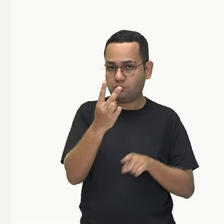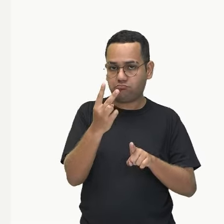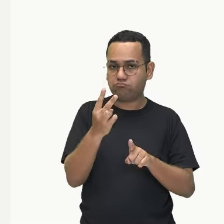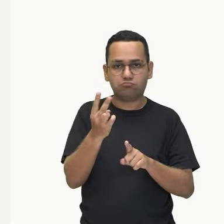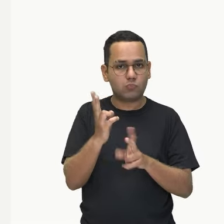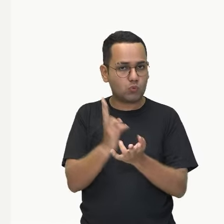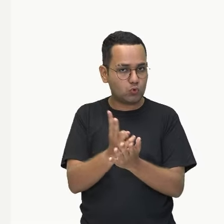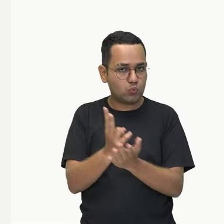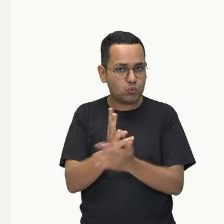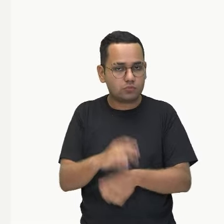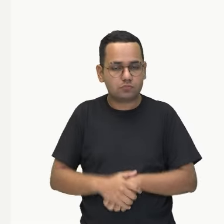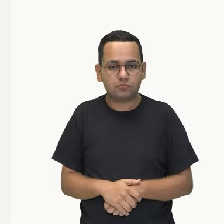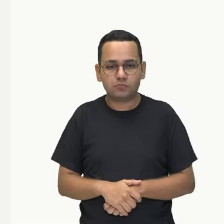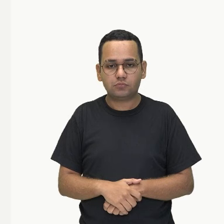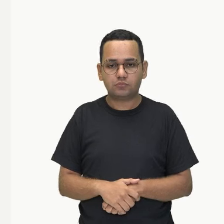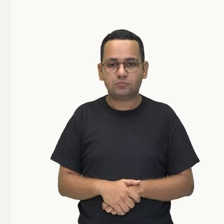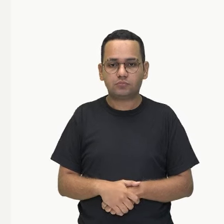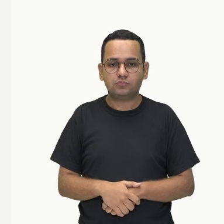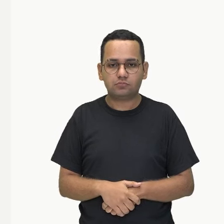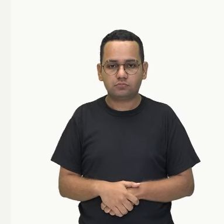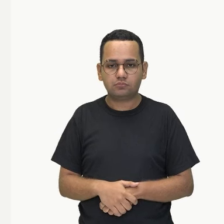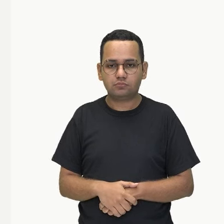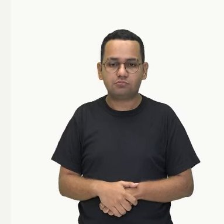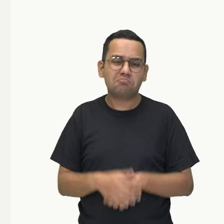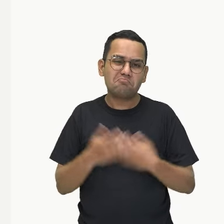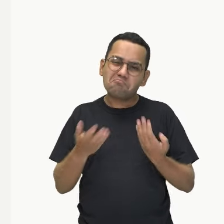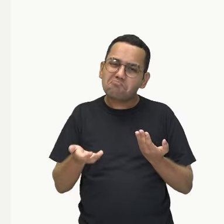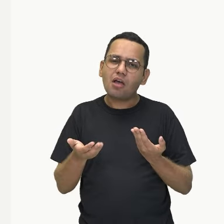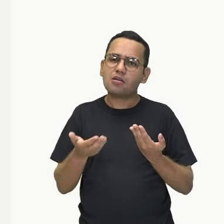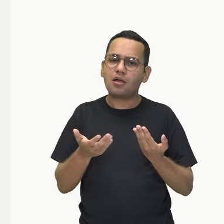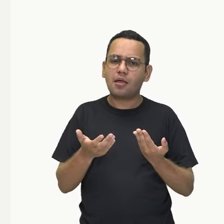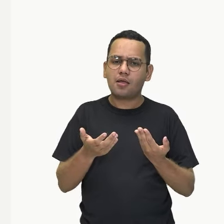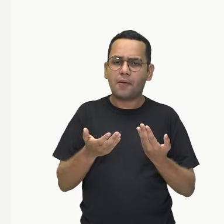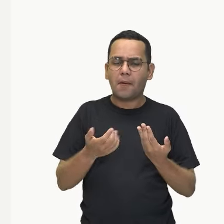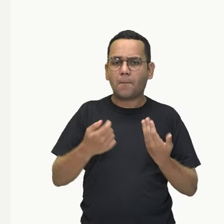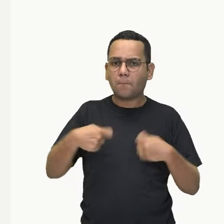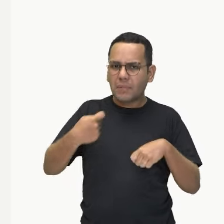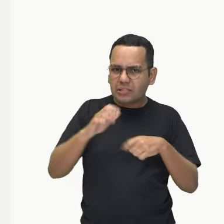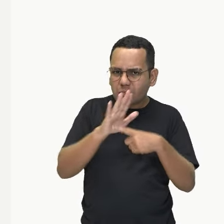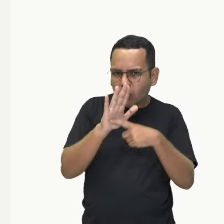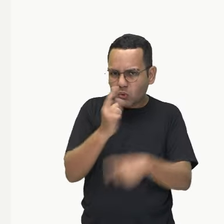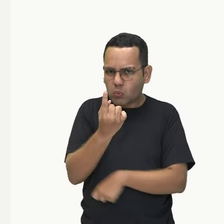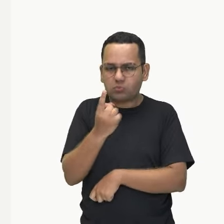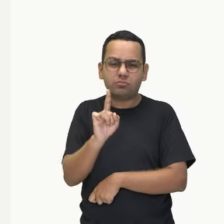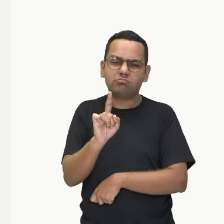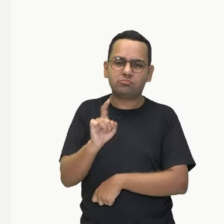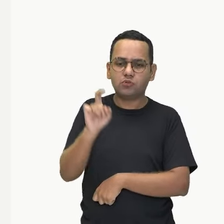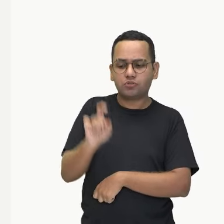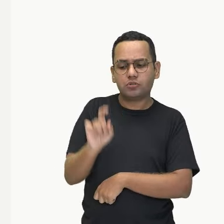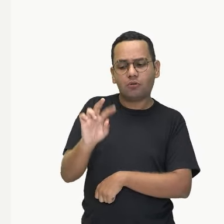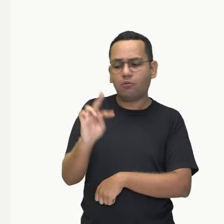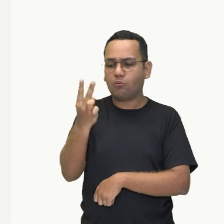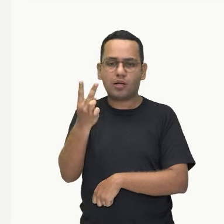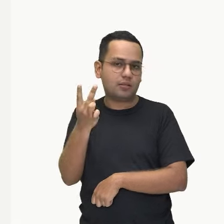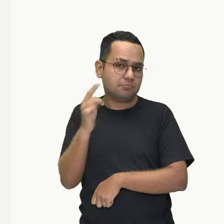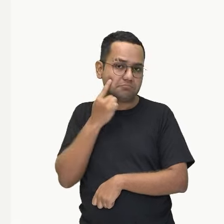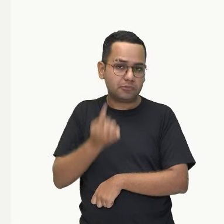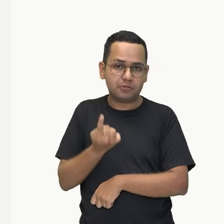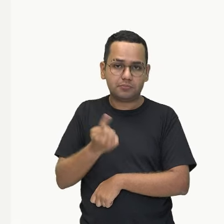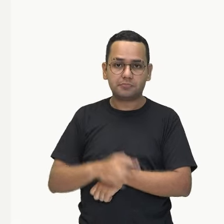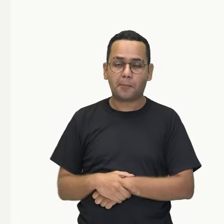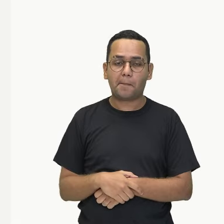quadrado. Aqui, no caso do nosso exemplo, o 1 não precisa aparecer. Então, fica apenas x ao